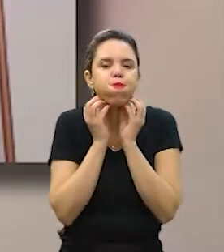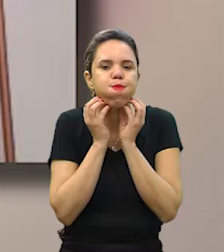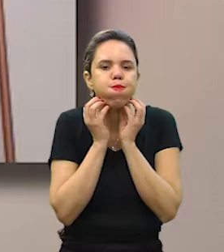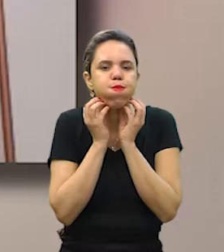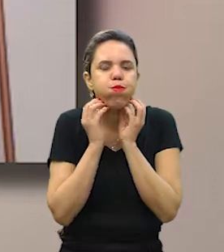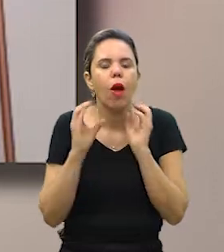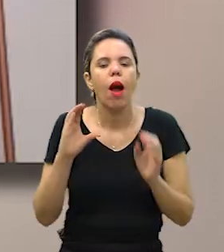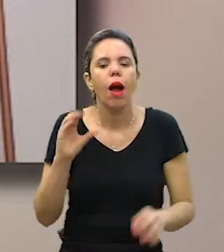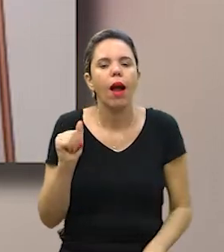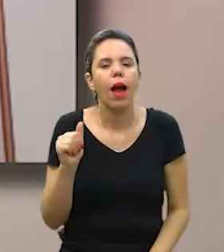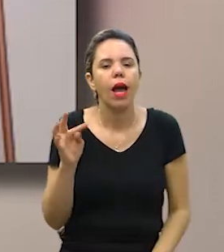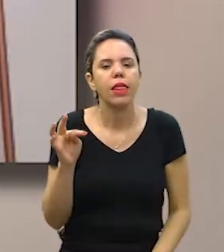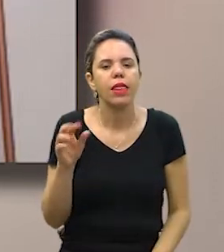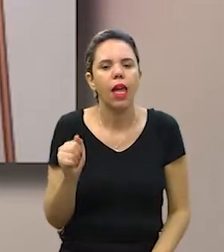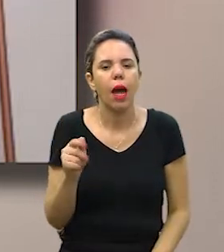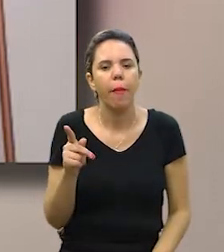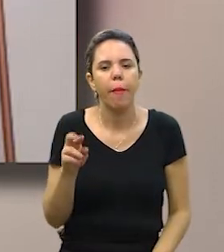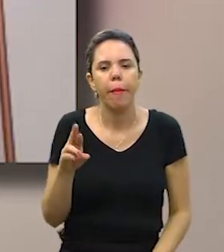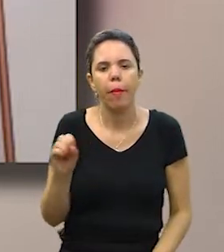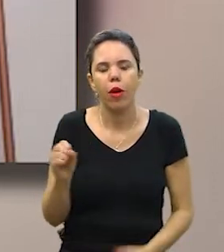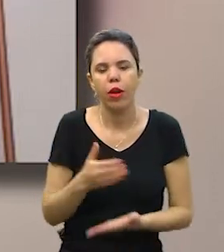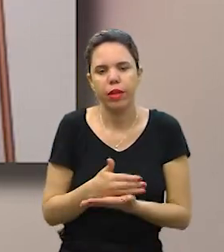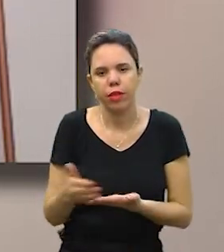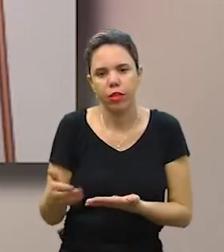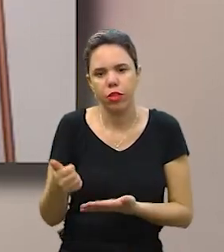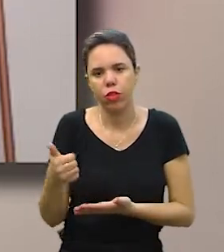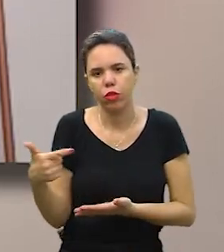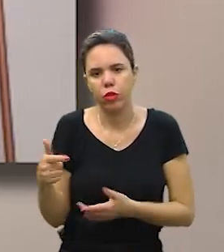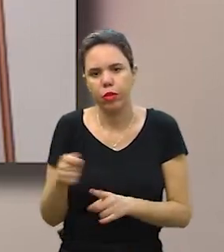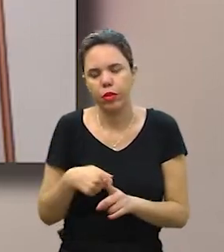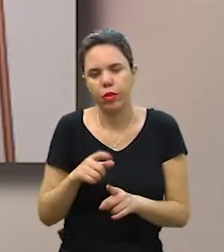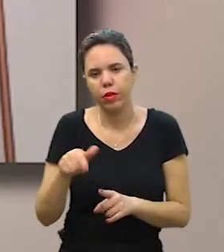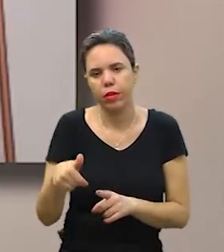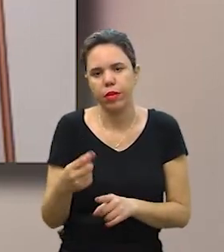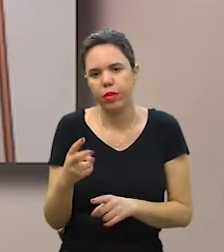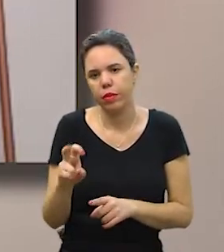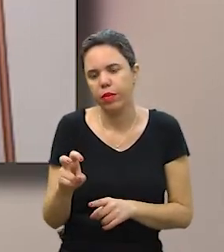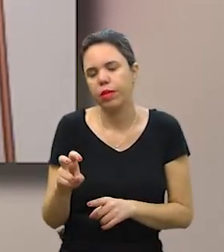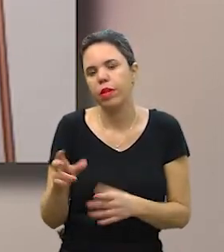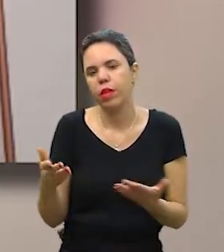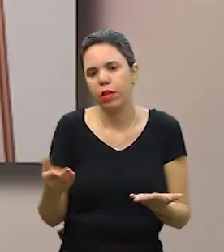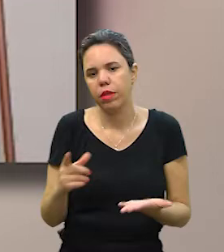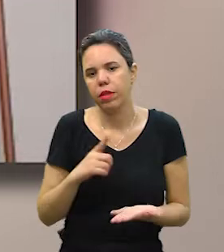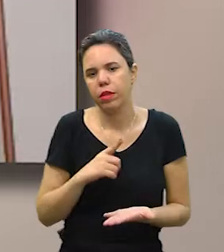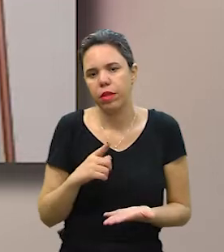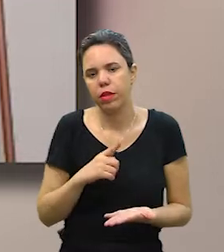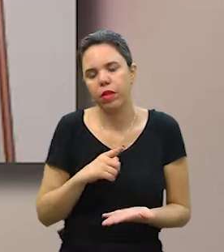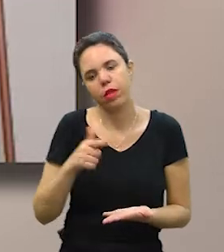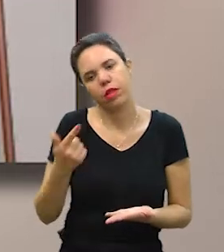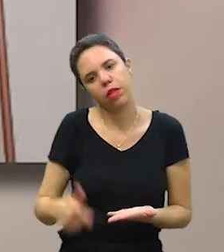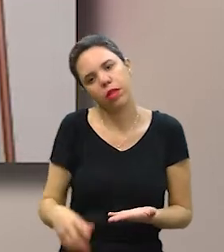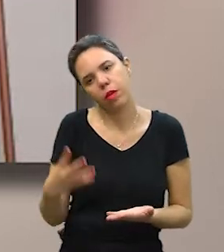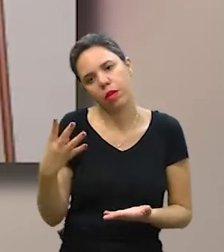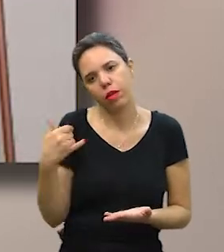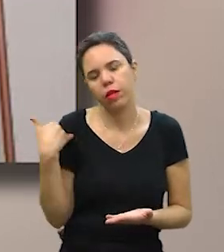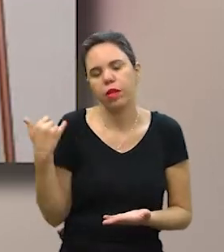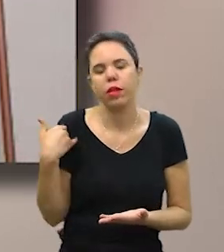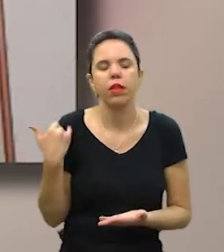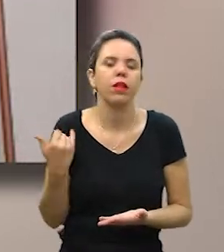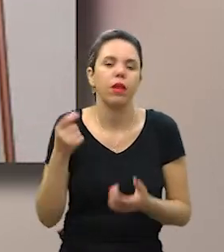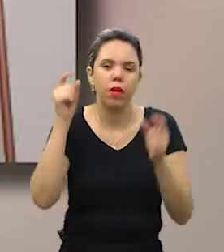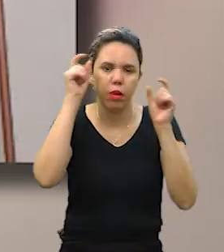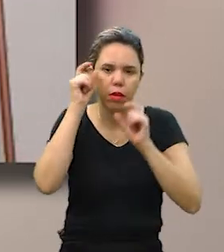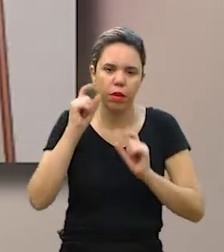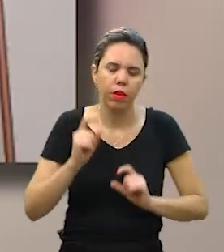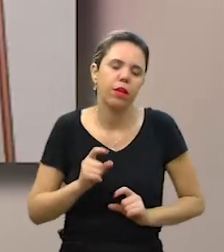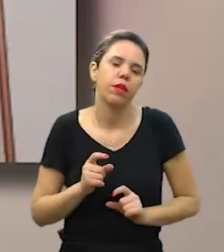e catapora já desde o início, aí com 12 meses, depois 15, e agora temos um reforço aos 4 anos da